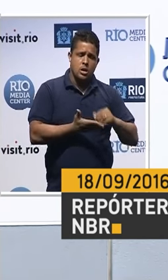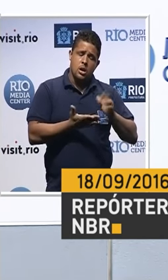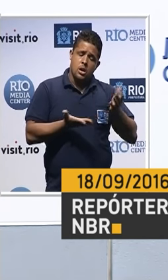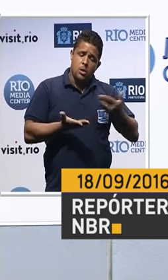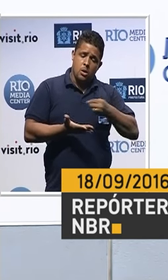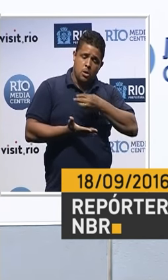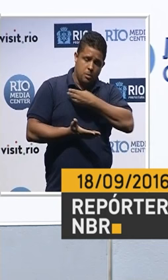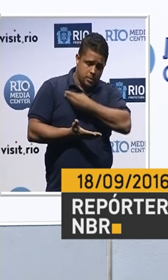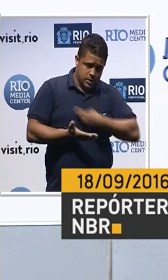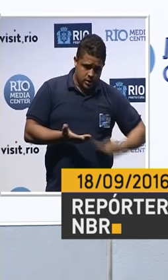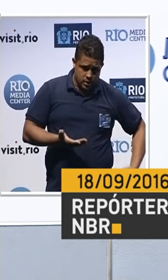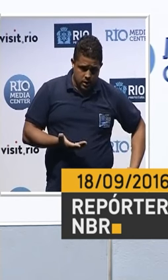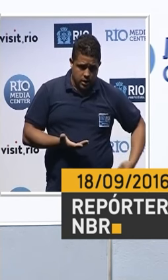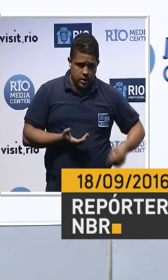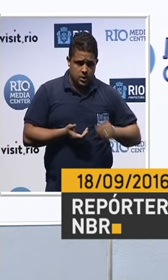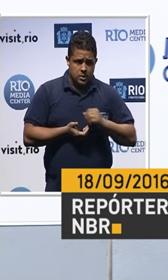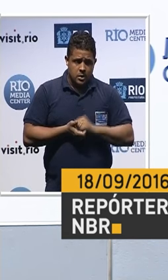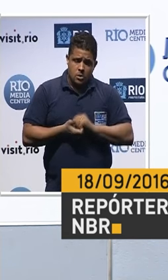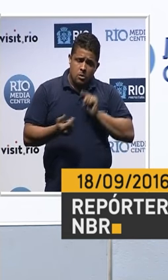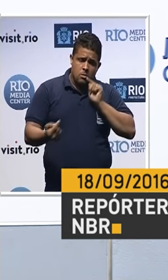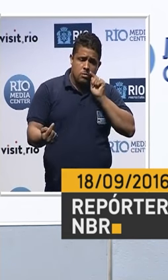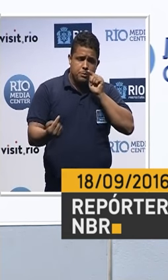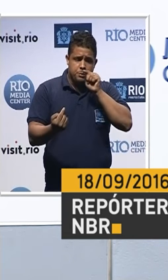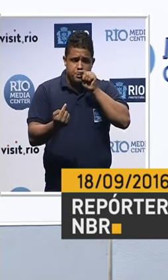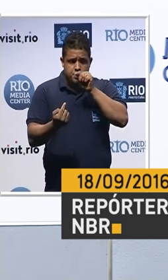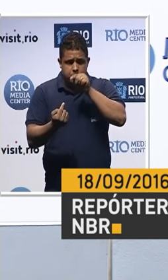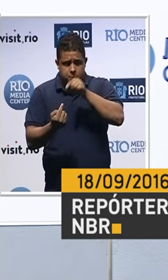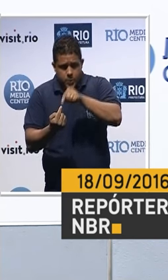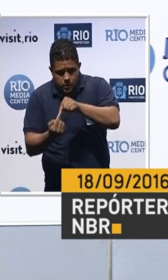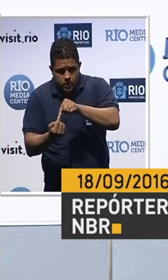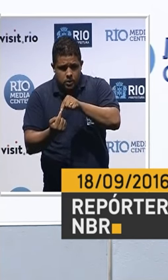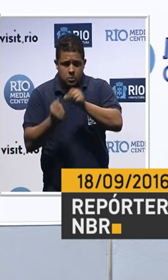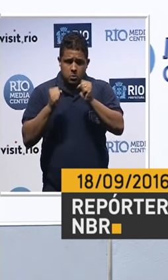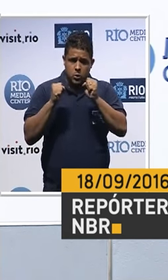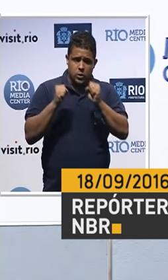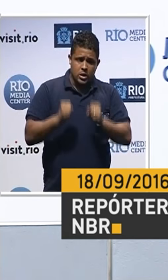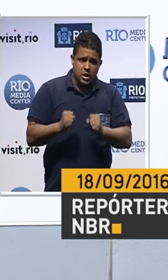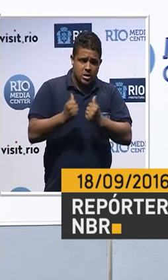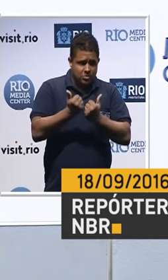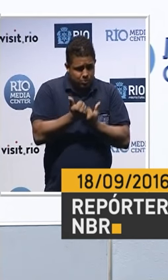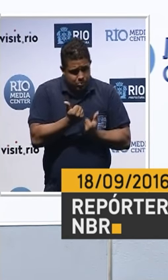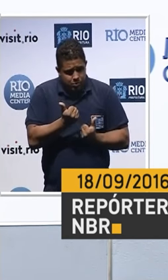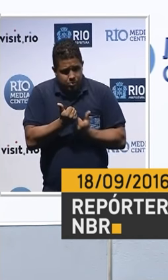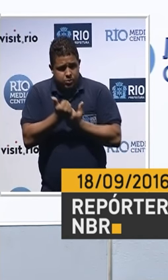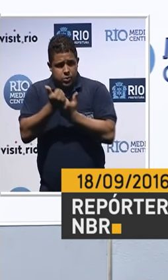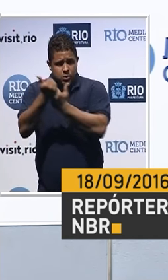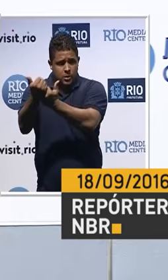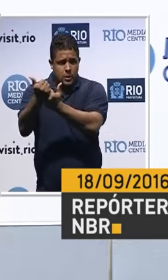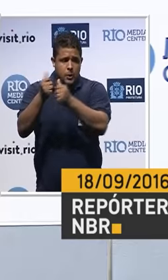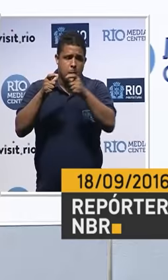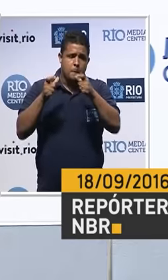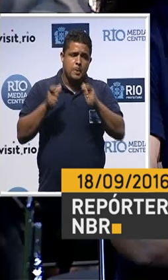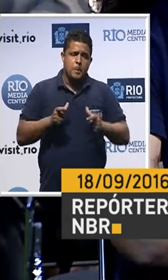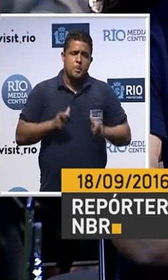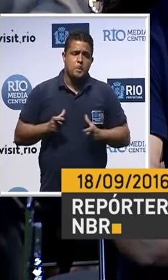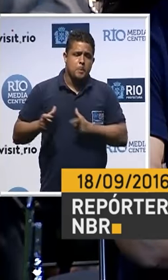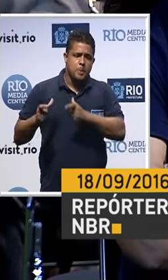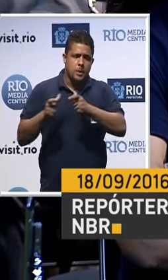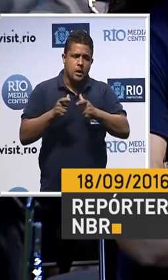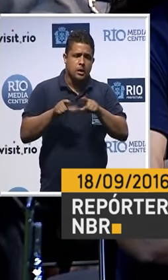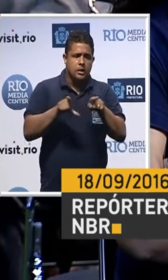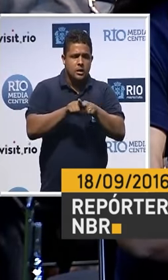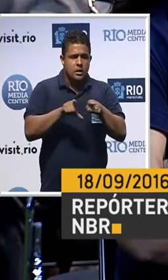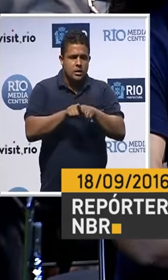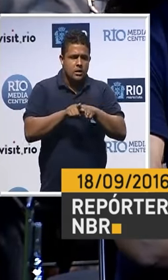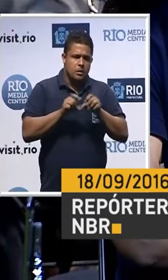Ministério a intenção de poder assumir, alugar, enfim, encontrar uma forma